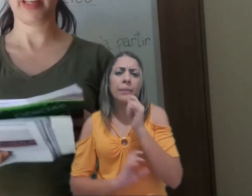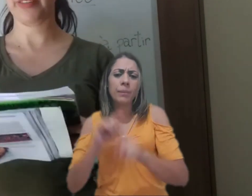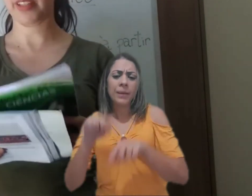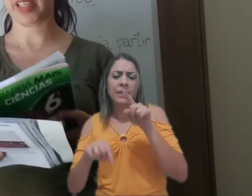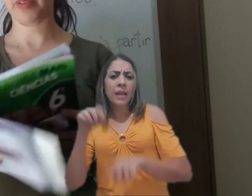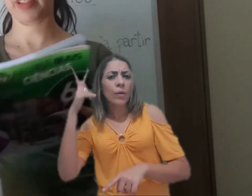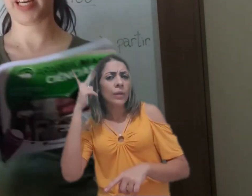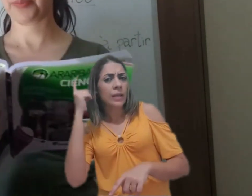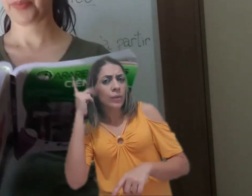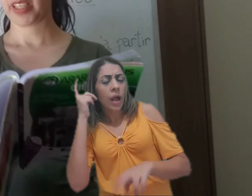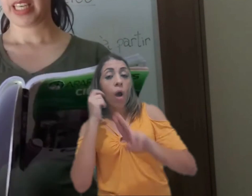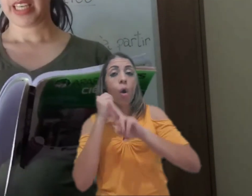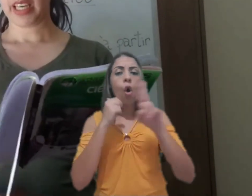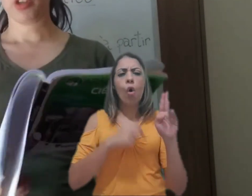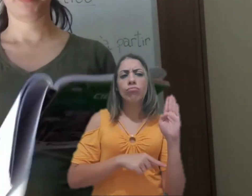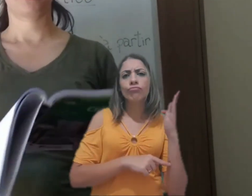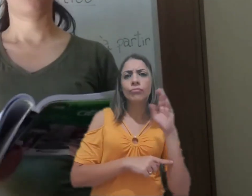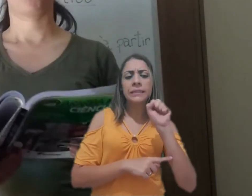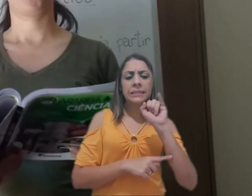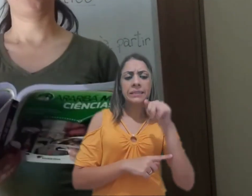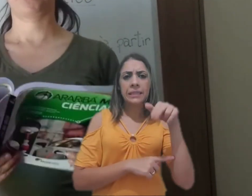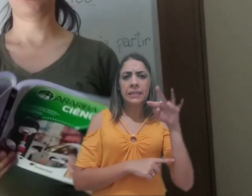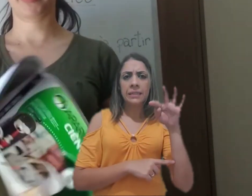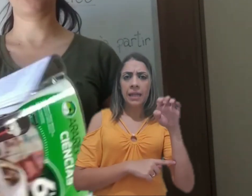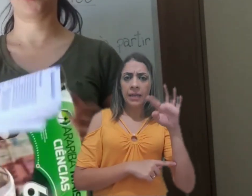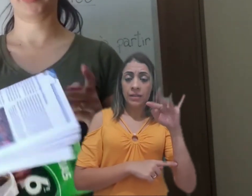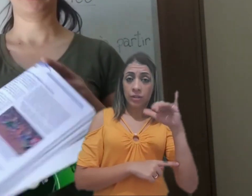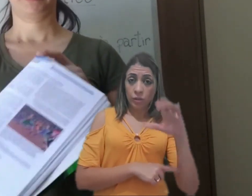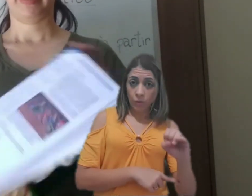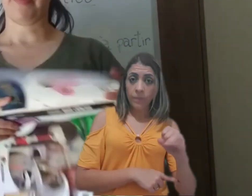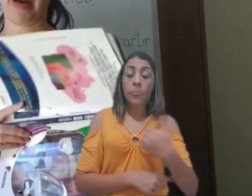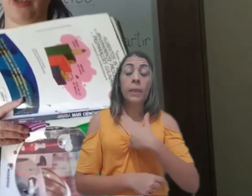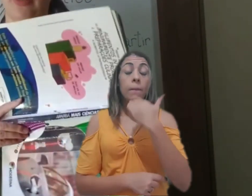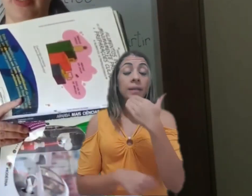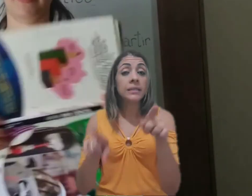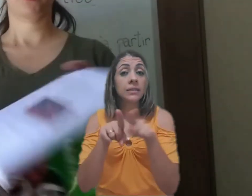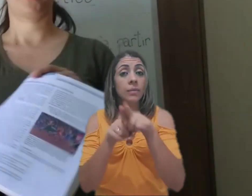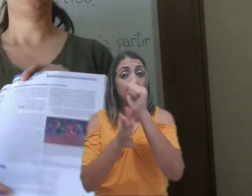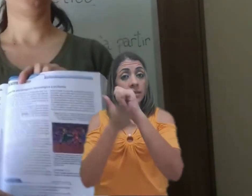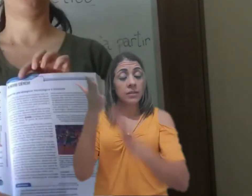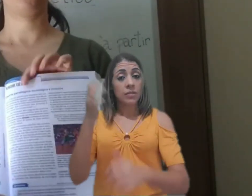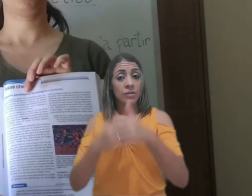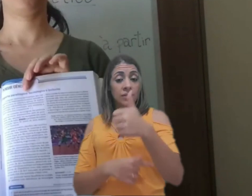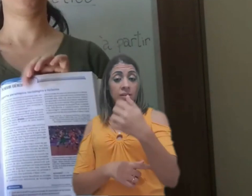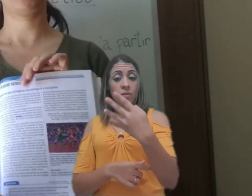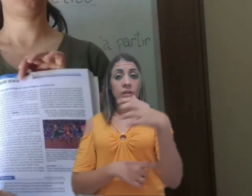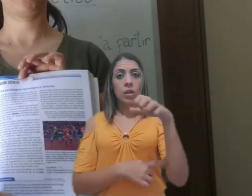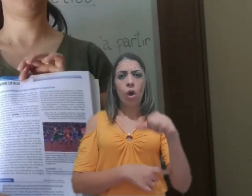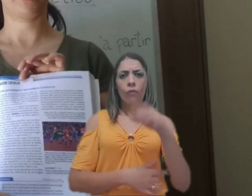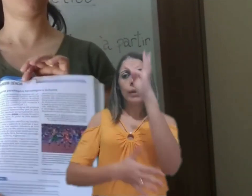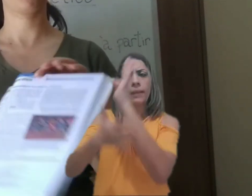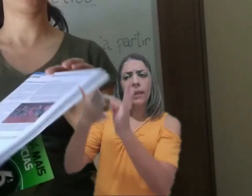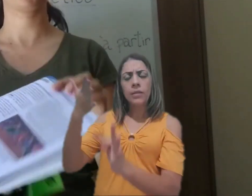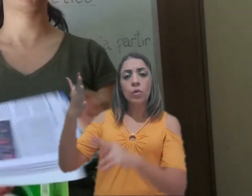Então, é simples, tá? E o último exercício que eu pedi para vocês foi da página 149, fazer a leitura